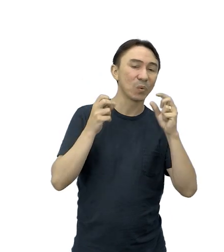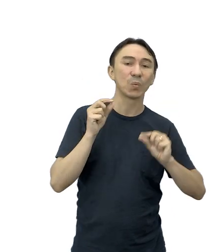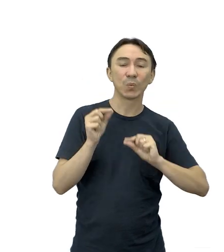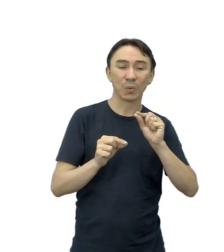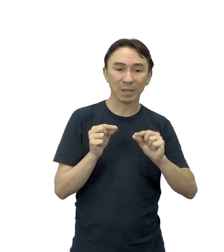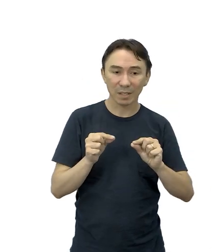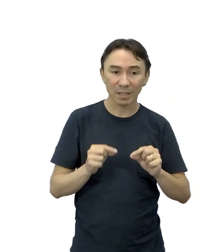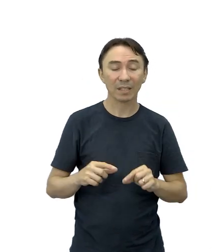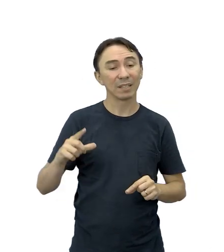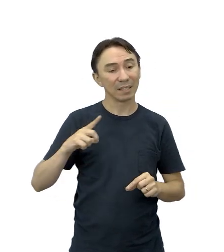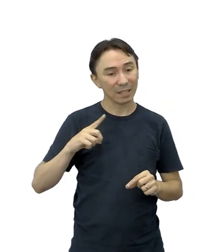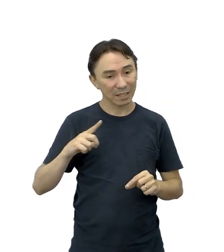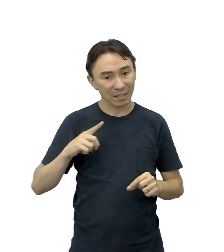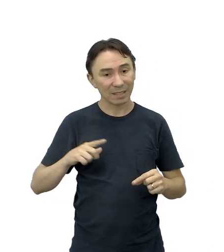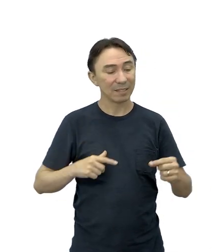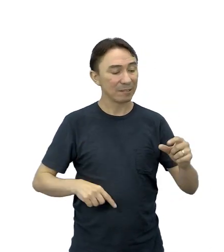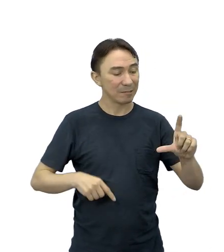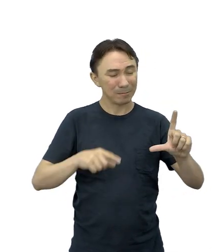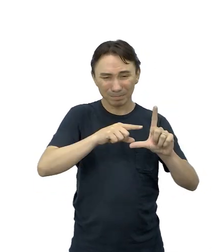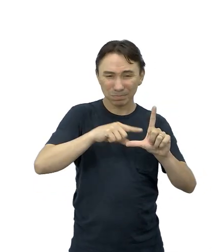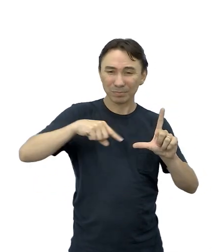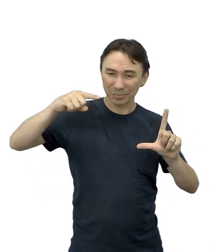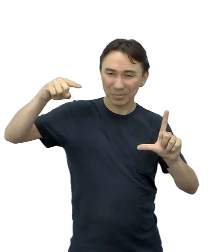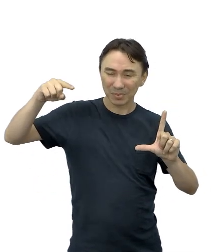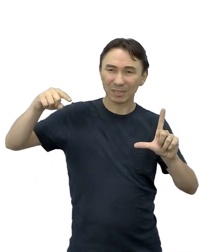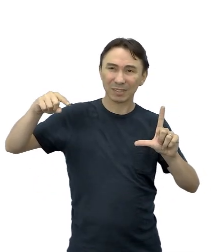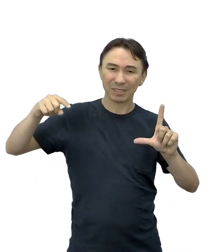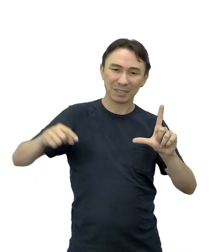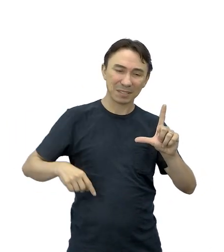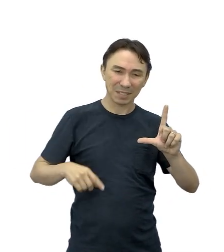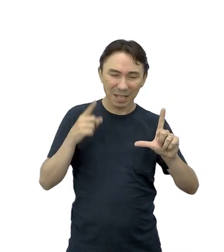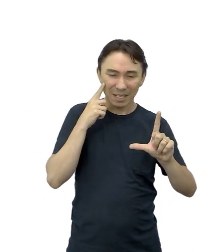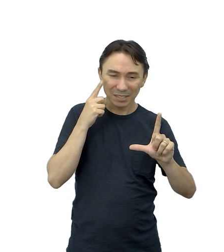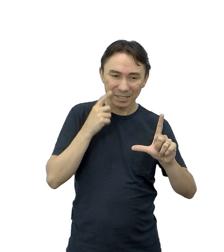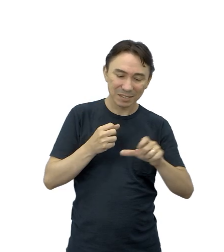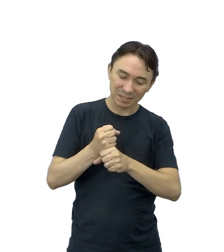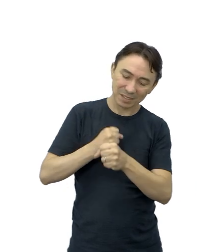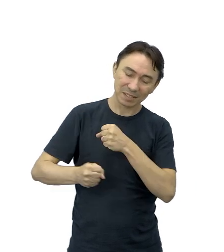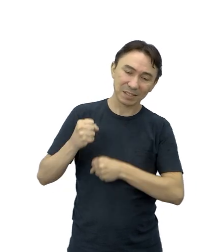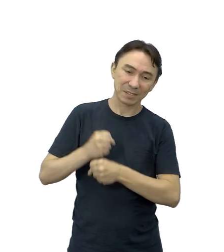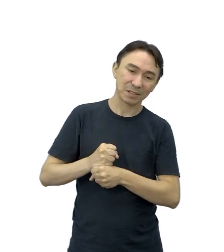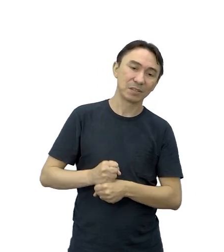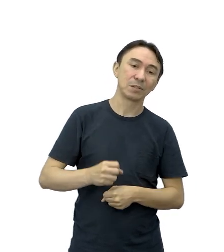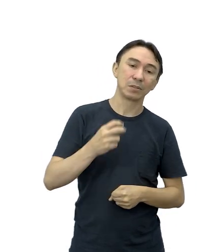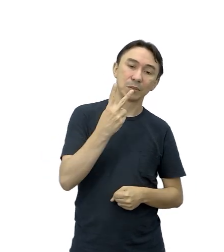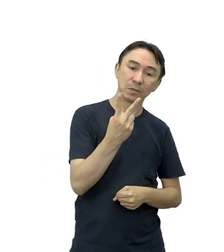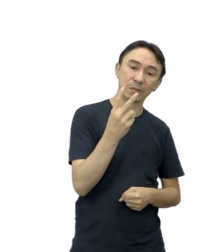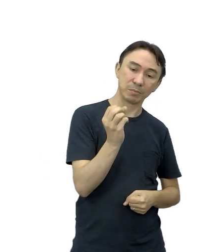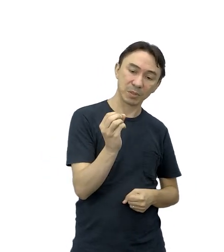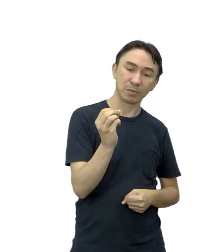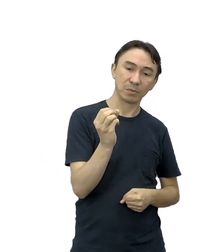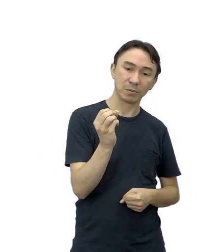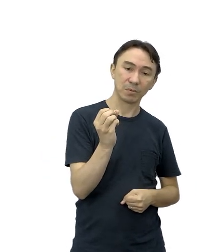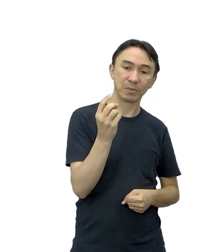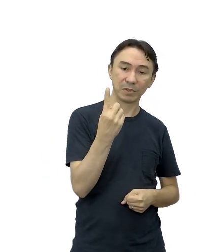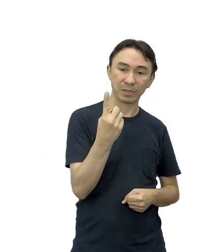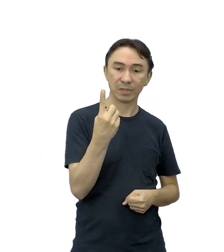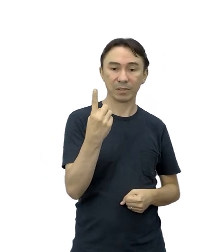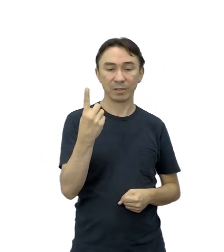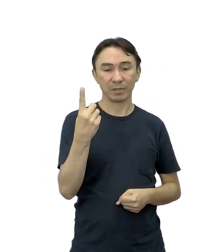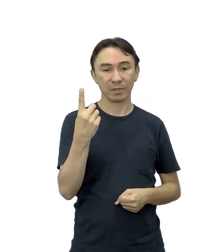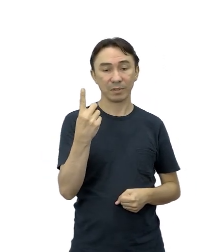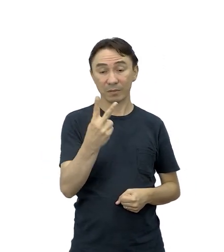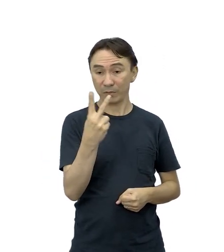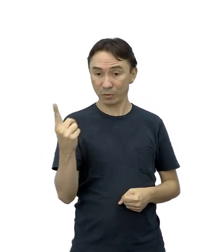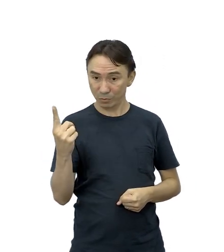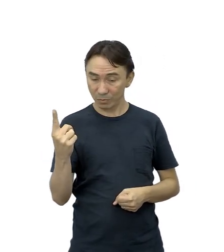percebam que esses índices que lá estão, de 2021, não representam exatamente uma realidade